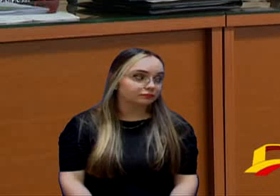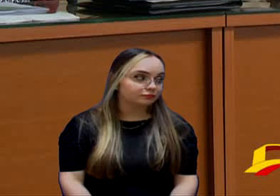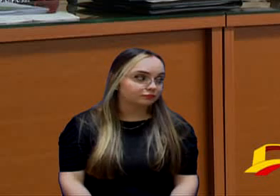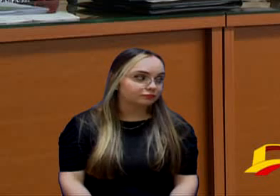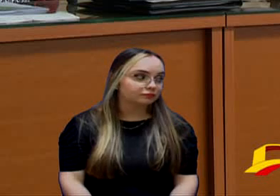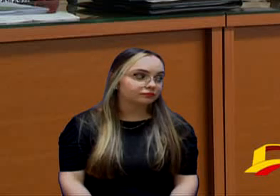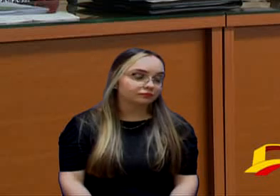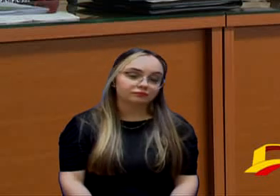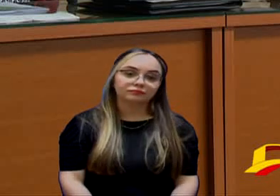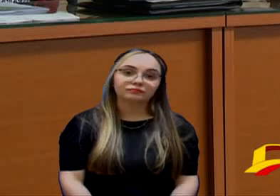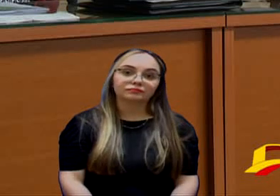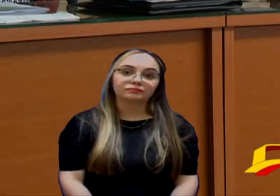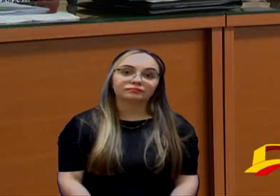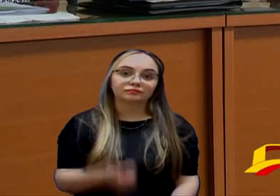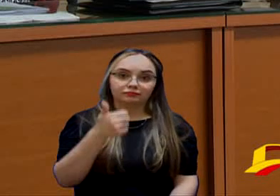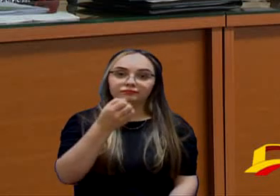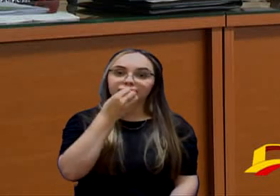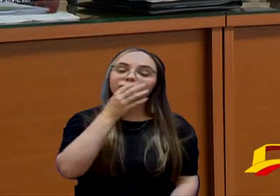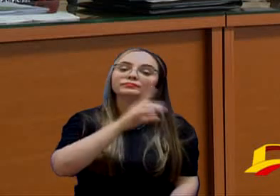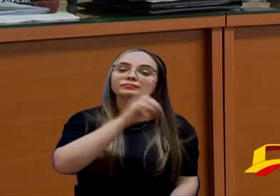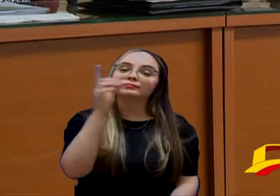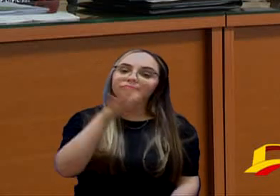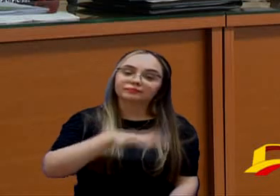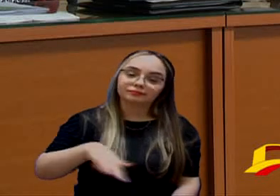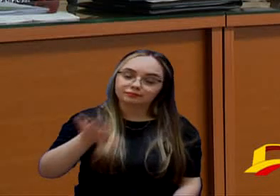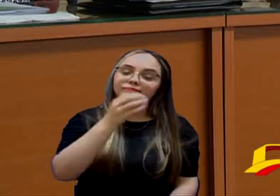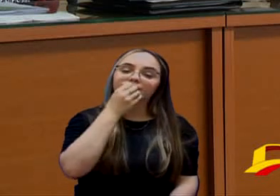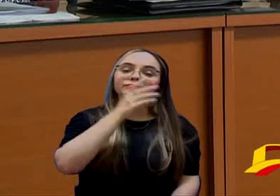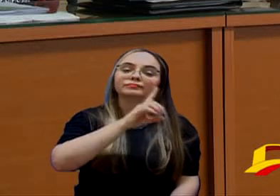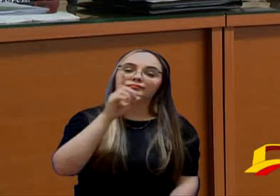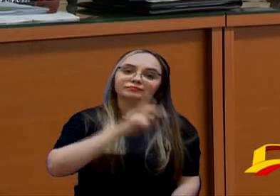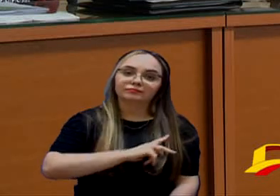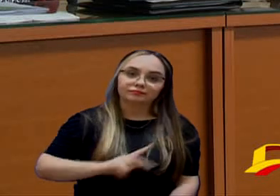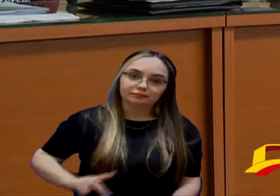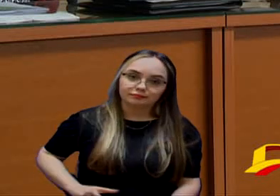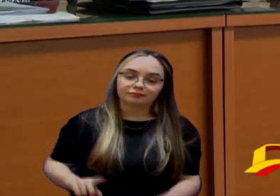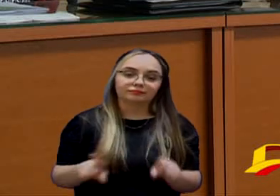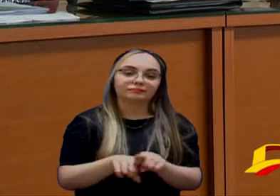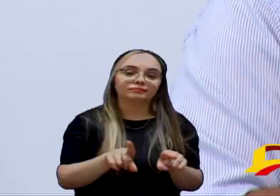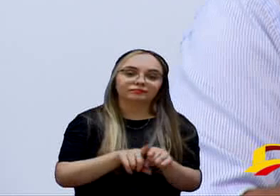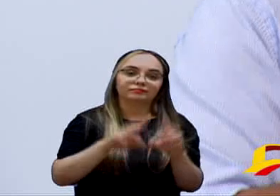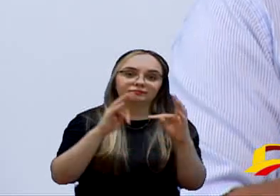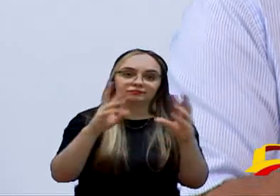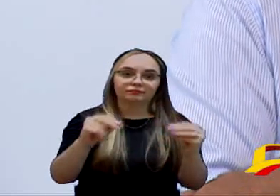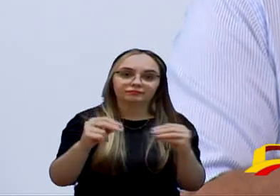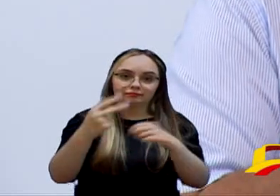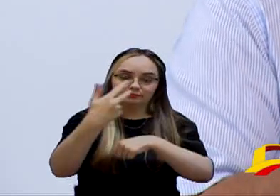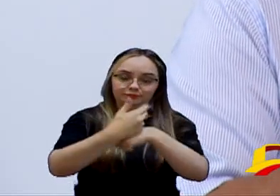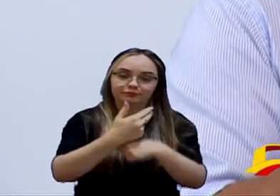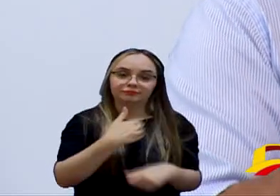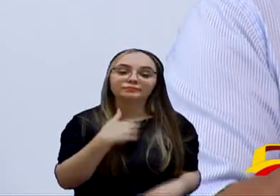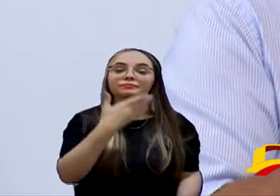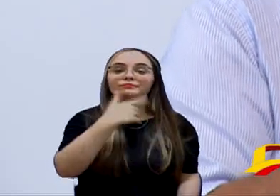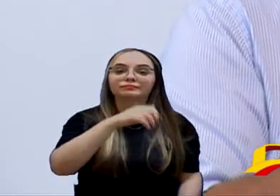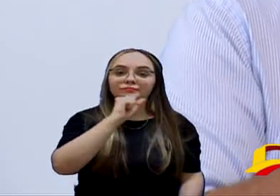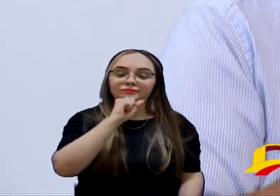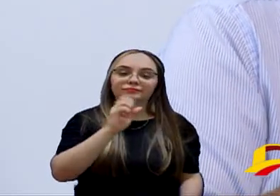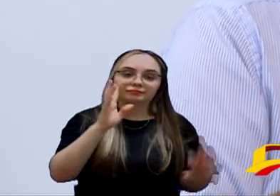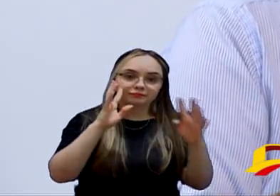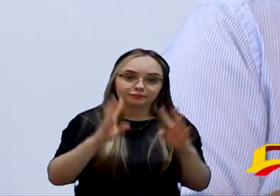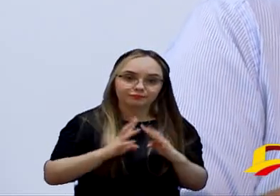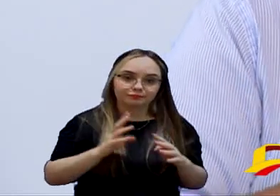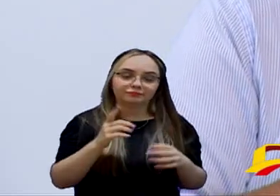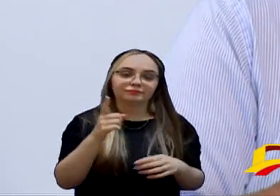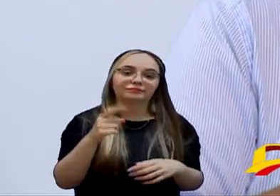Alô oi bom dia bom dia a todos Bom dia presidente Bom dia a população que nos assiste queria mandar um abraço para o meu pai lá cedinho Já tava